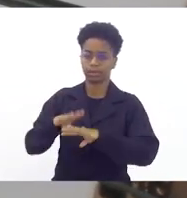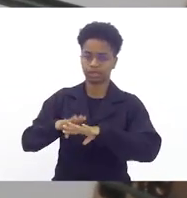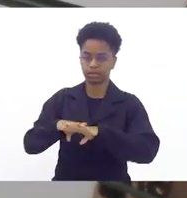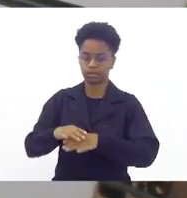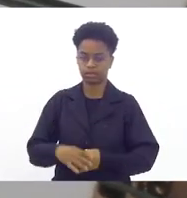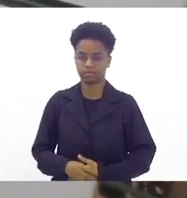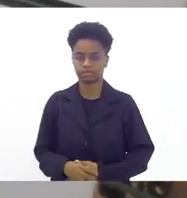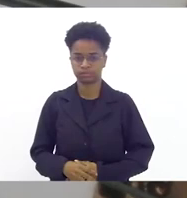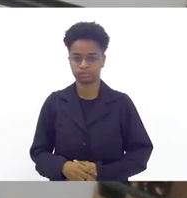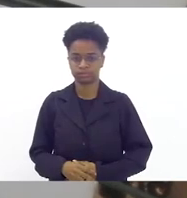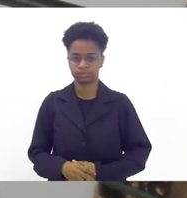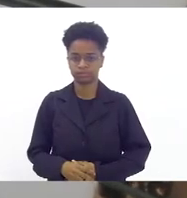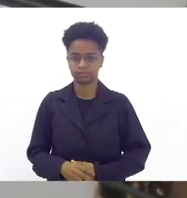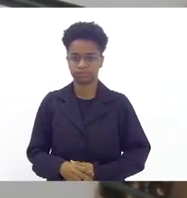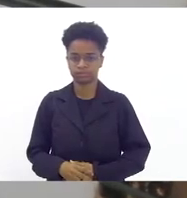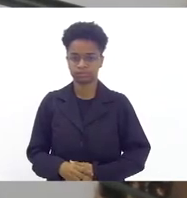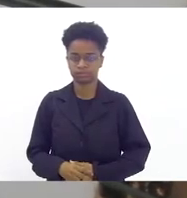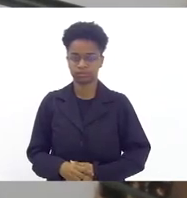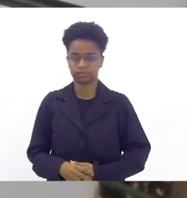Um sim aqui também.